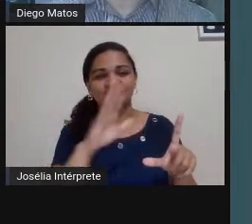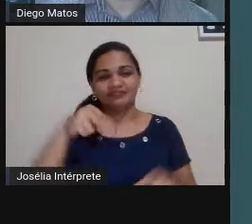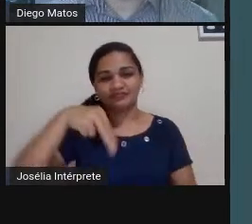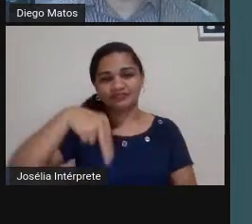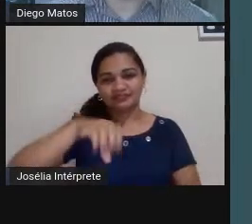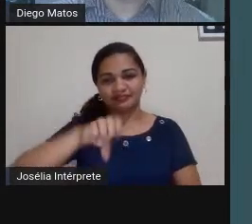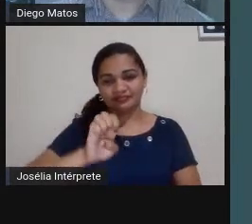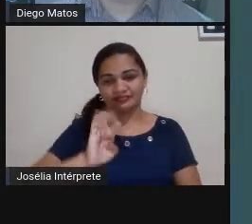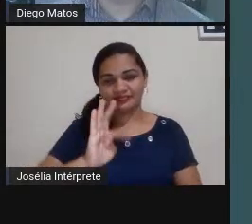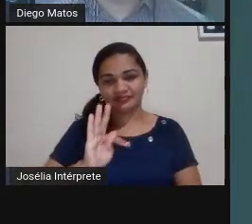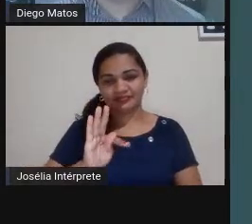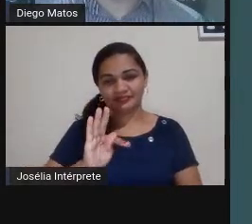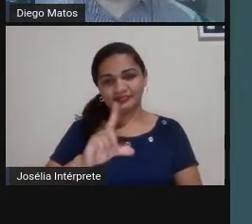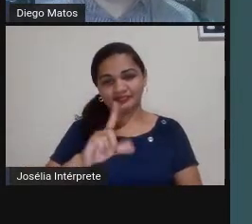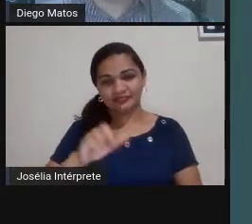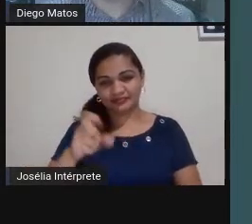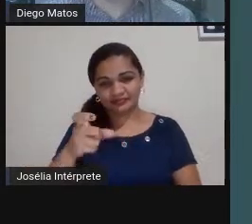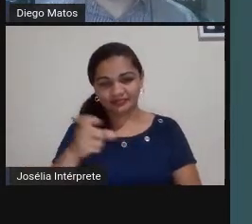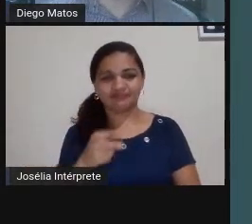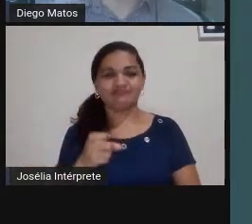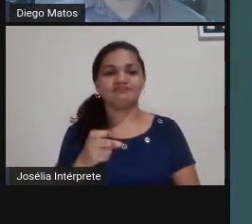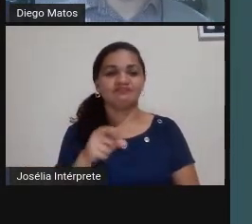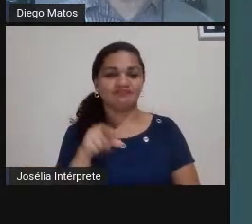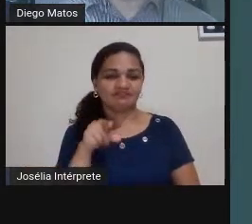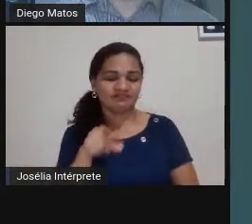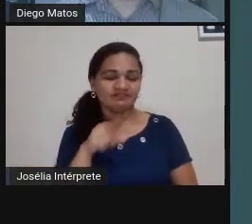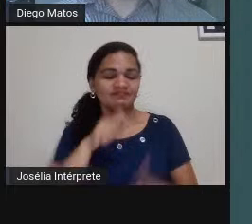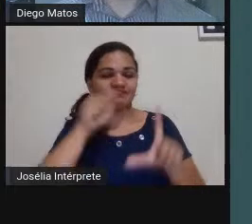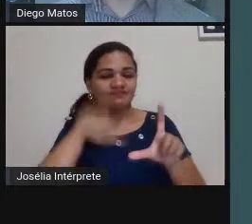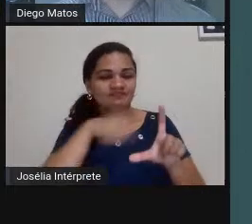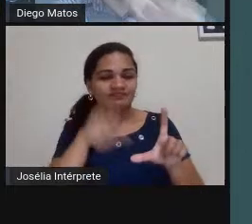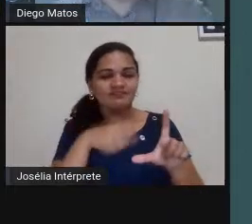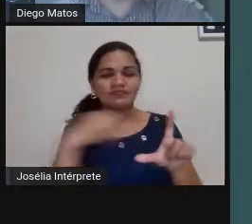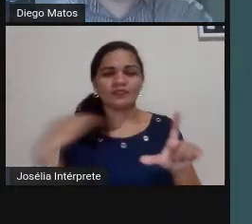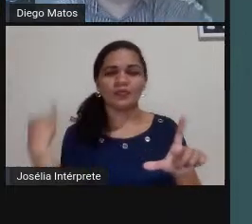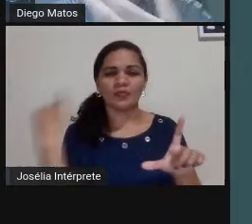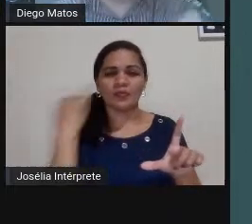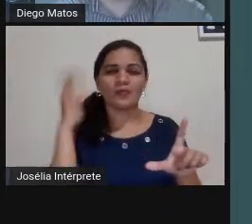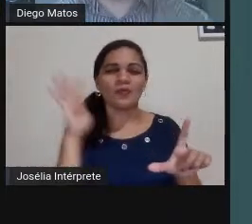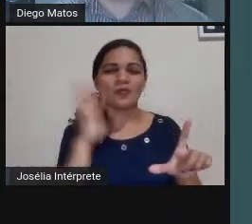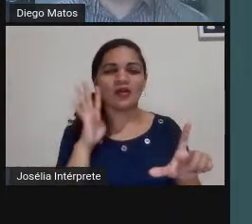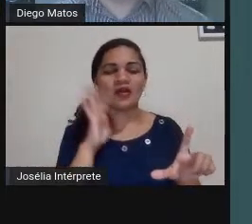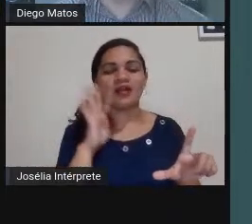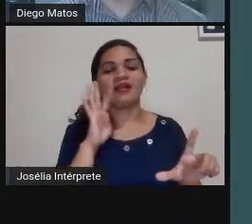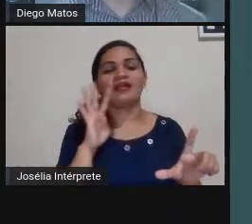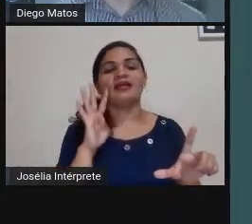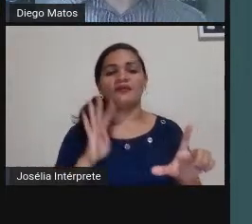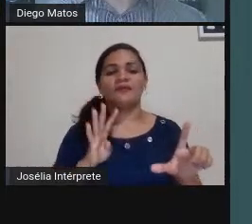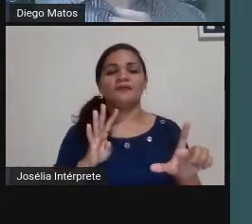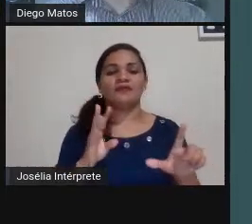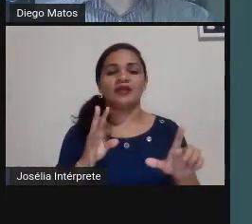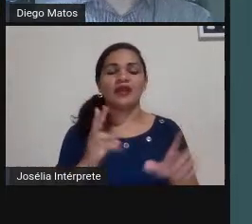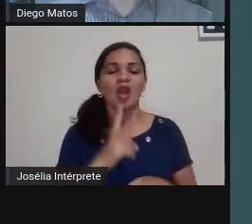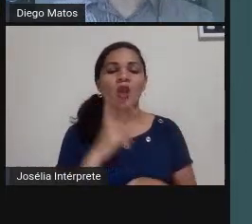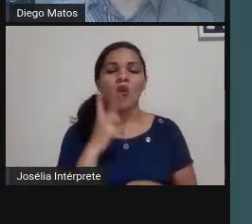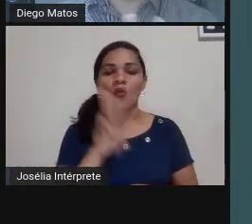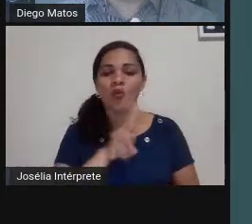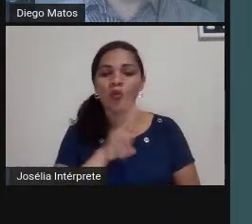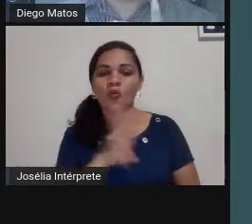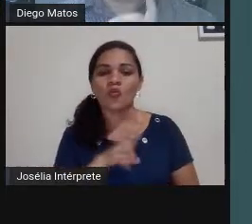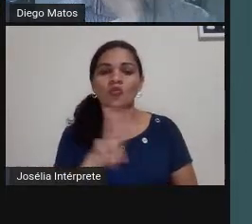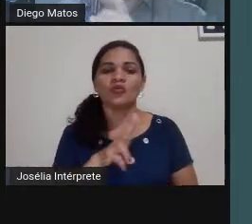baseada nos quadrinhos a numa história em quadrinhos no mangá que é do mesmo nome Expresso da manhã